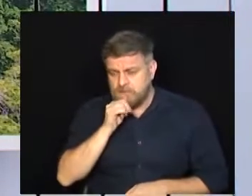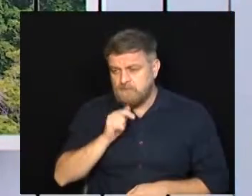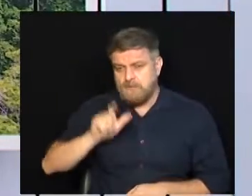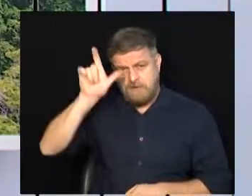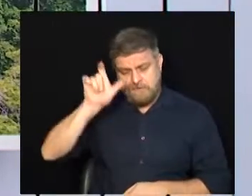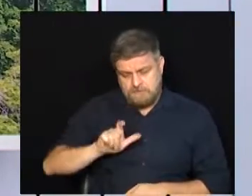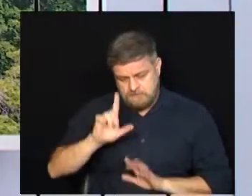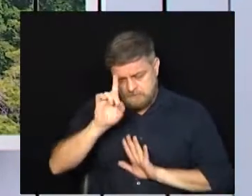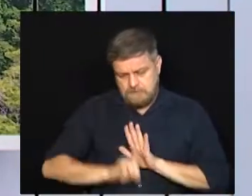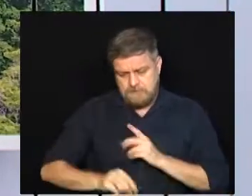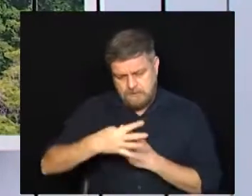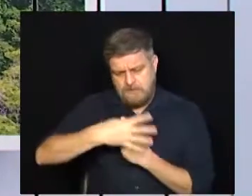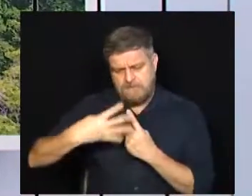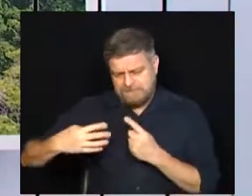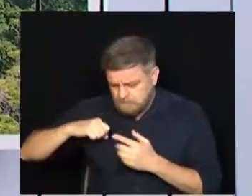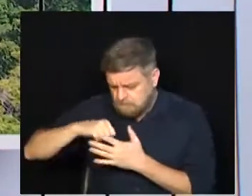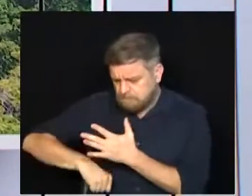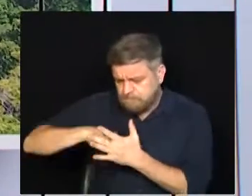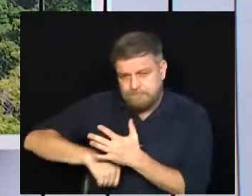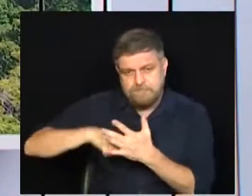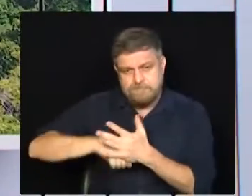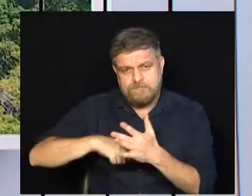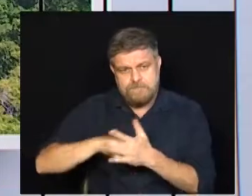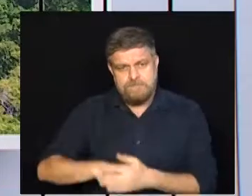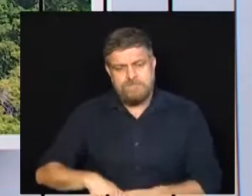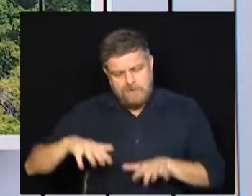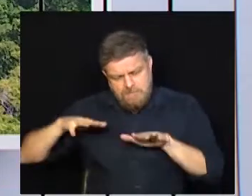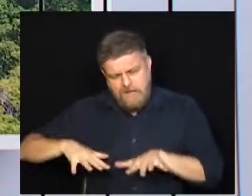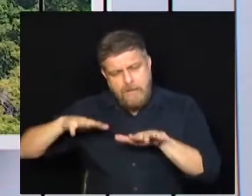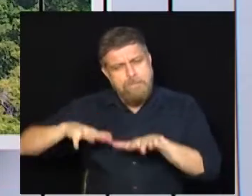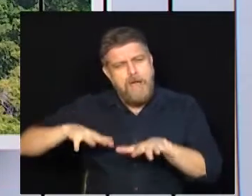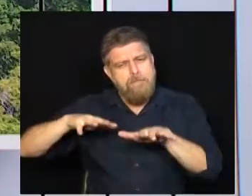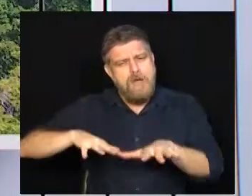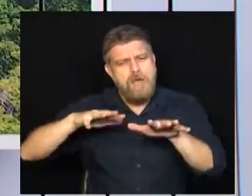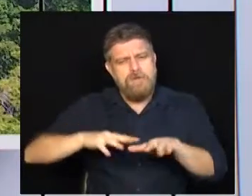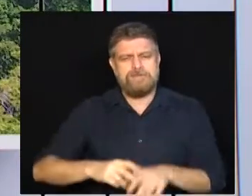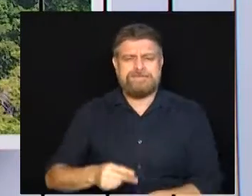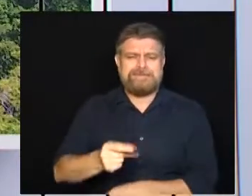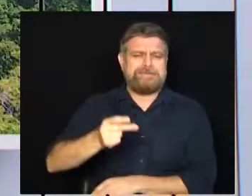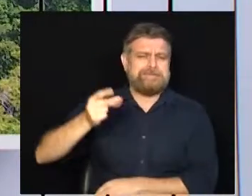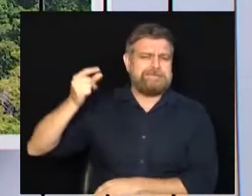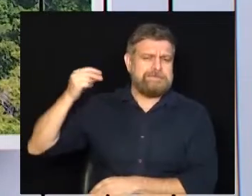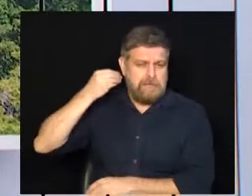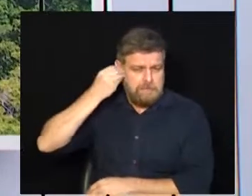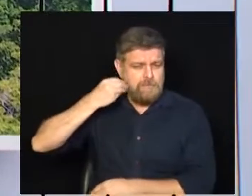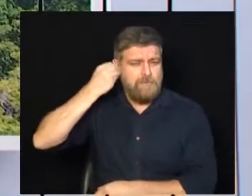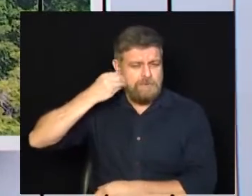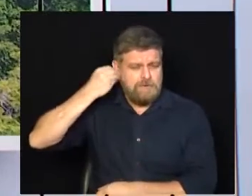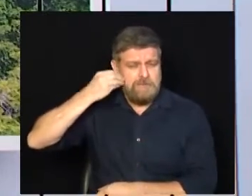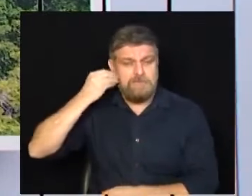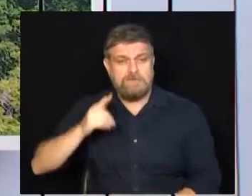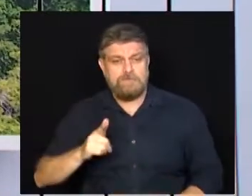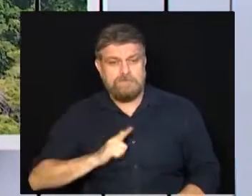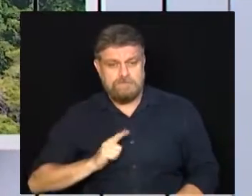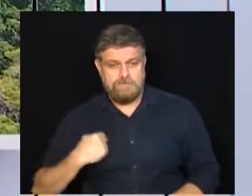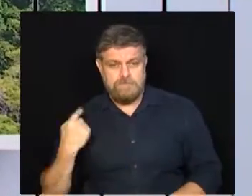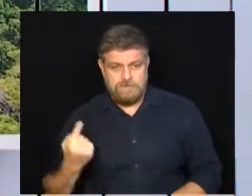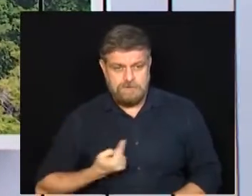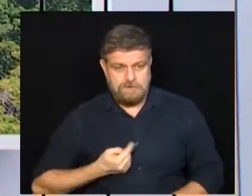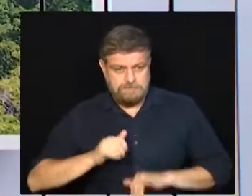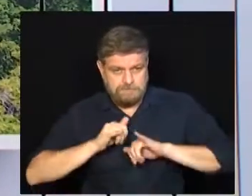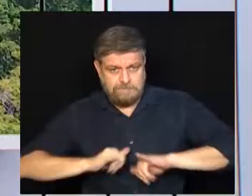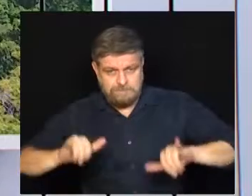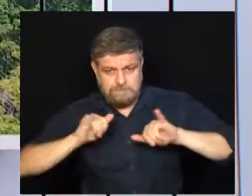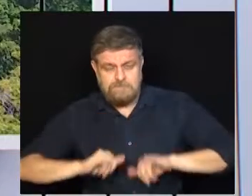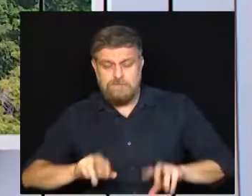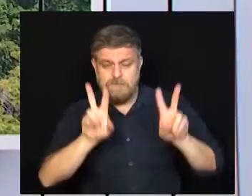da população LGBTQIA+, e está nessa militância há muito tempo. De fato, quando a gente fez a campanha, foi um dos temas que